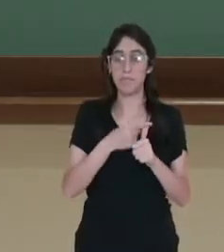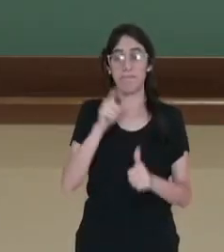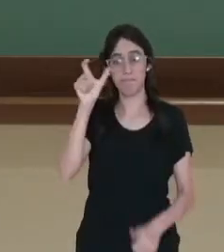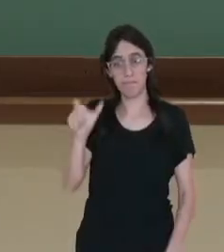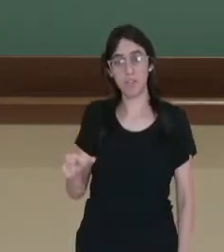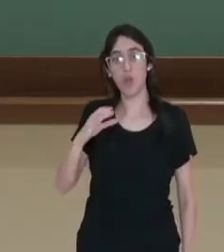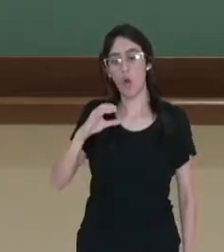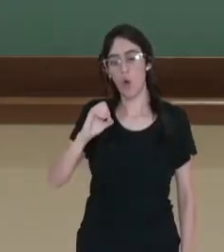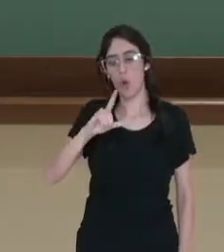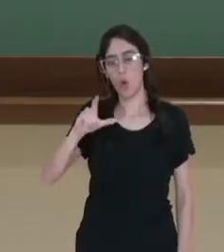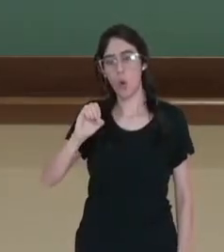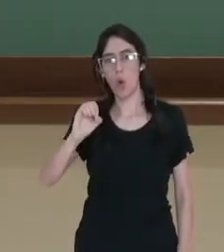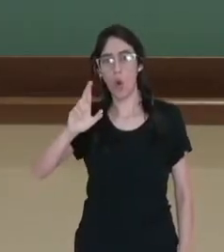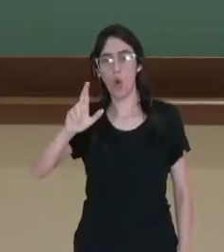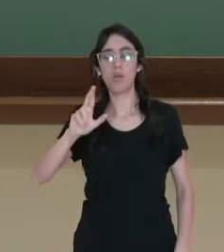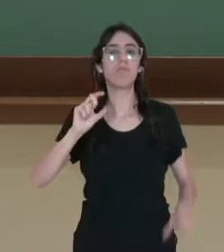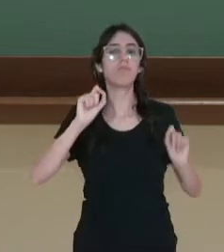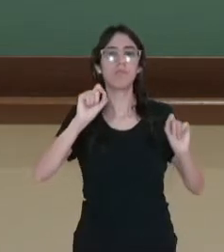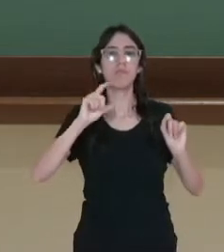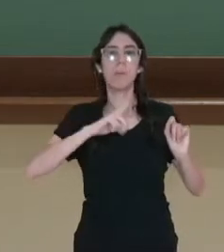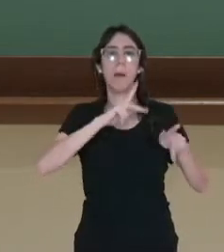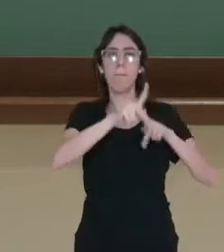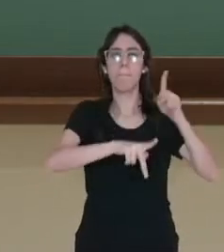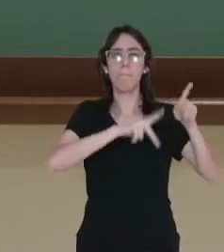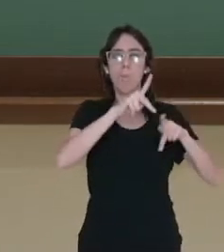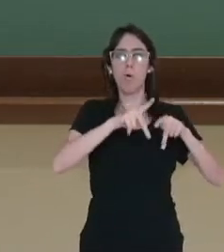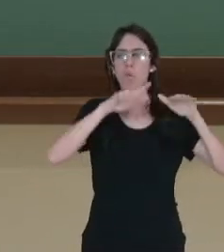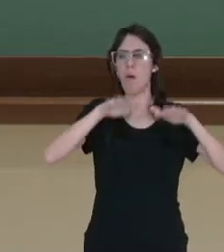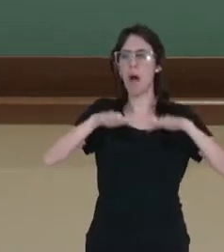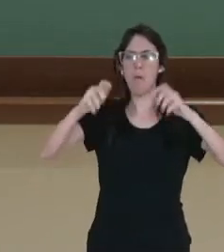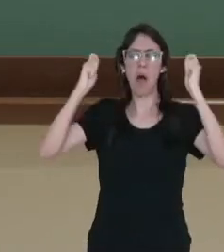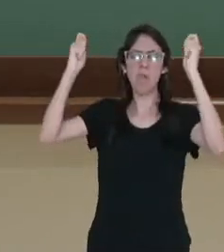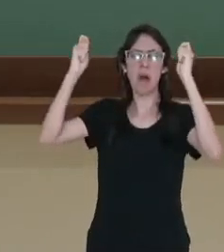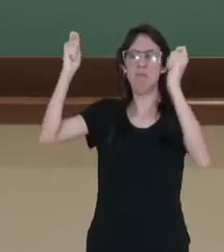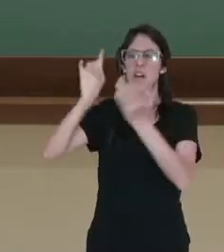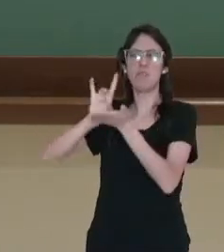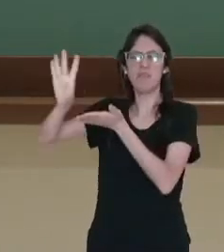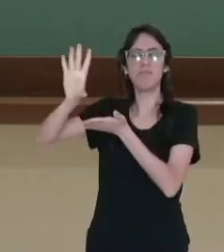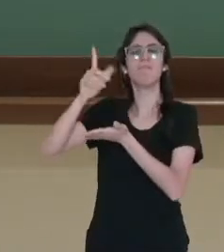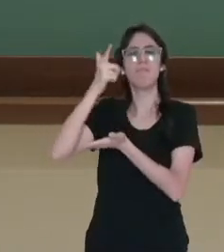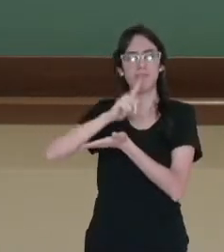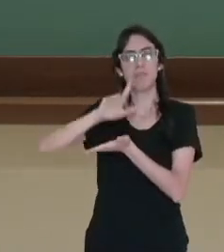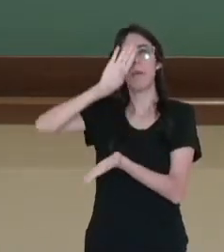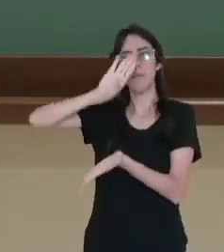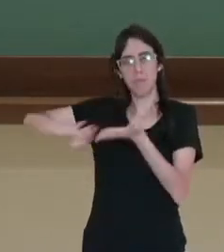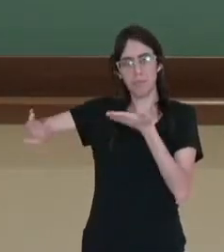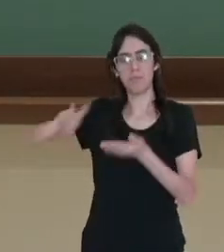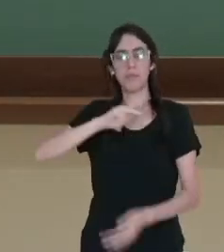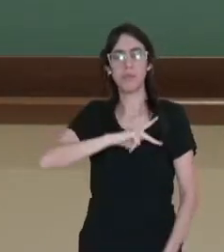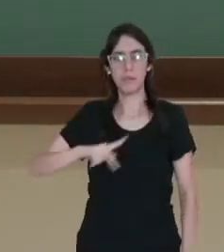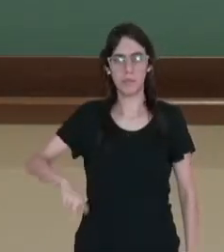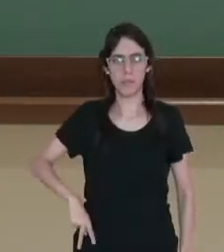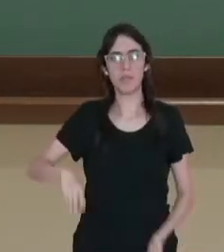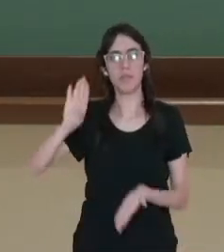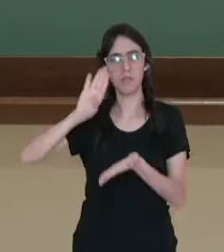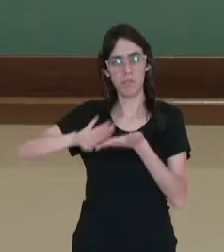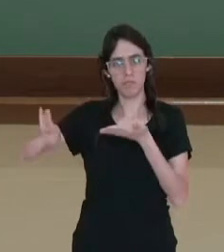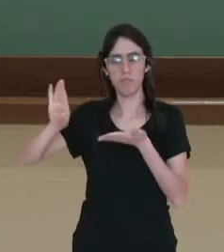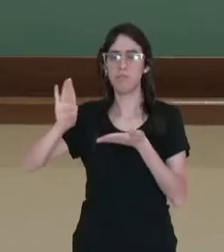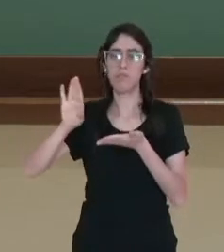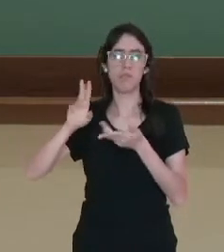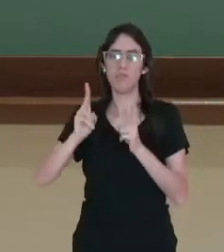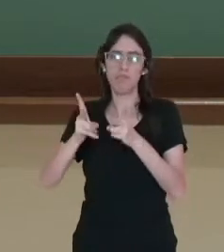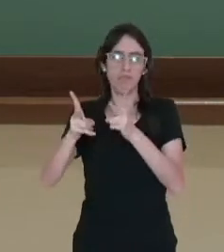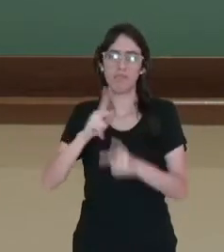Collor sofreu um processo de impeachment que terminou ali em dezembro de 1992. Ele foi impedido de